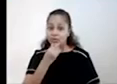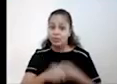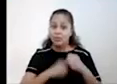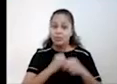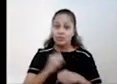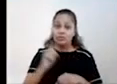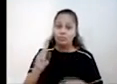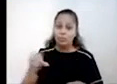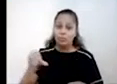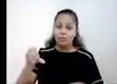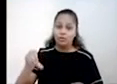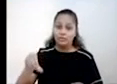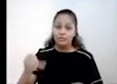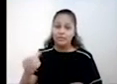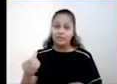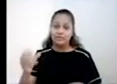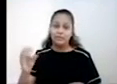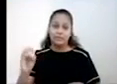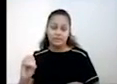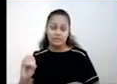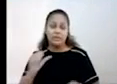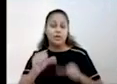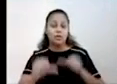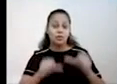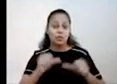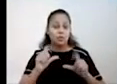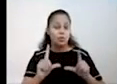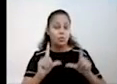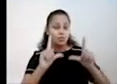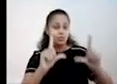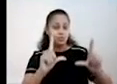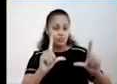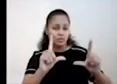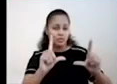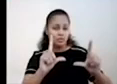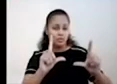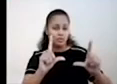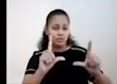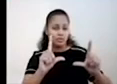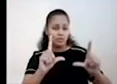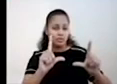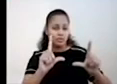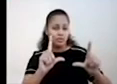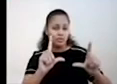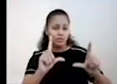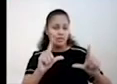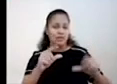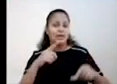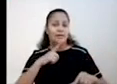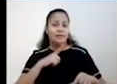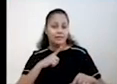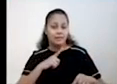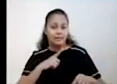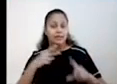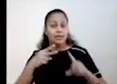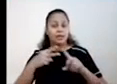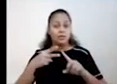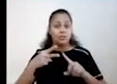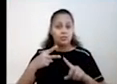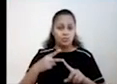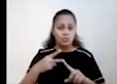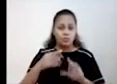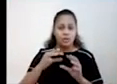de 1960, decidiu trocar os quadros que são bidimensionais, isto é, têm apenas